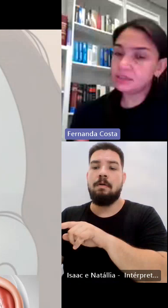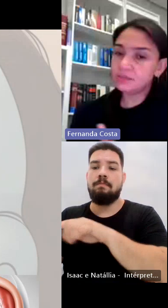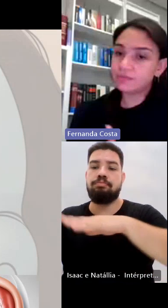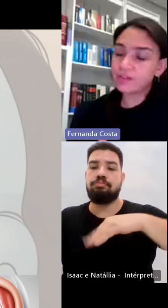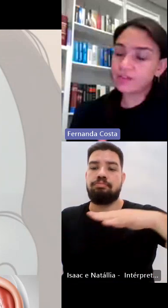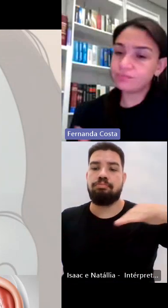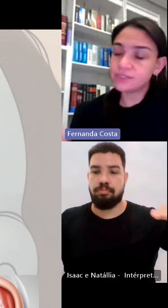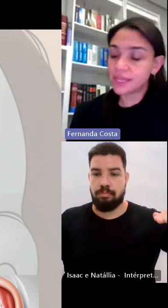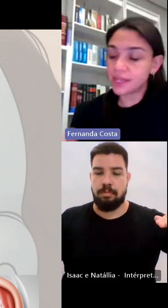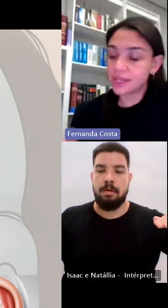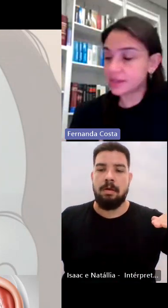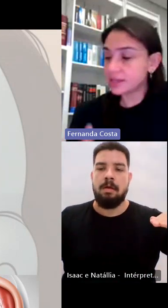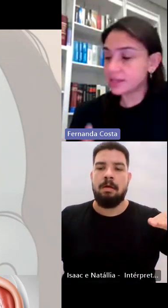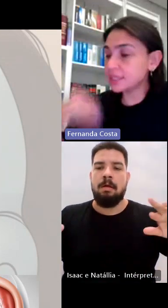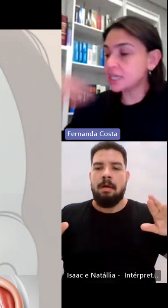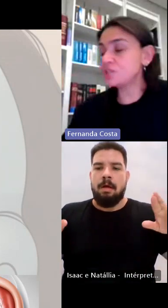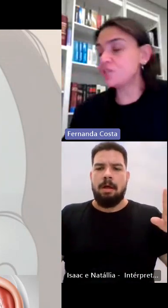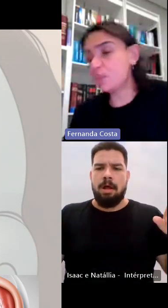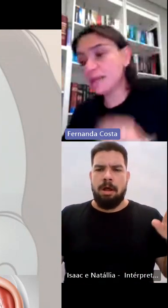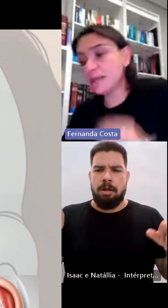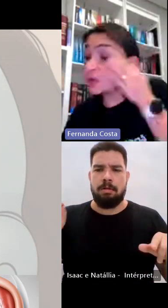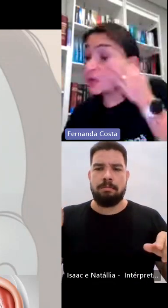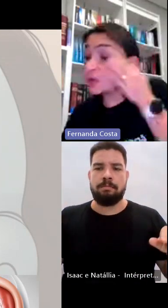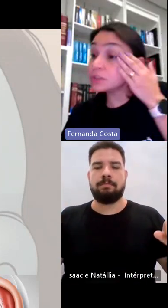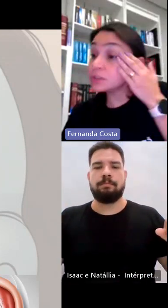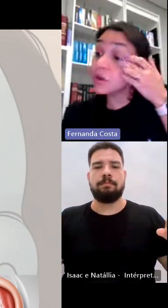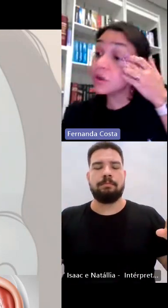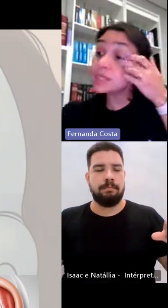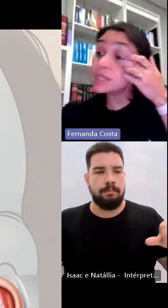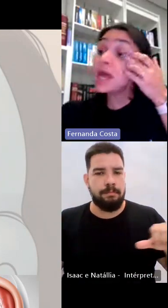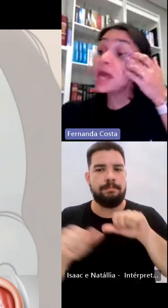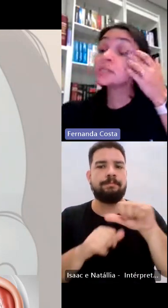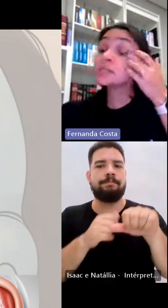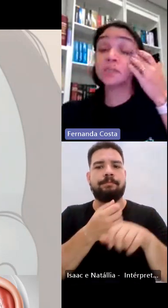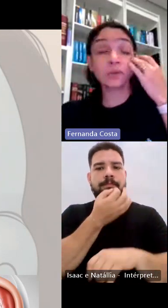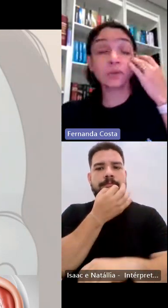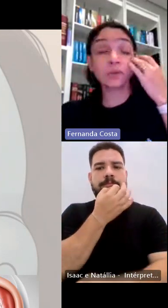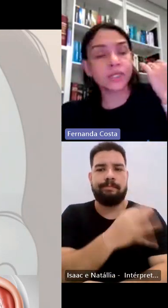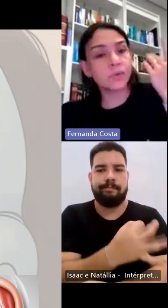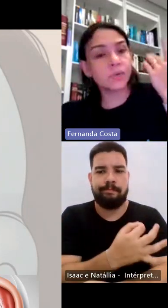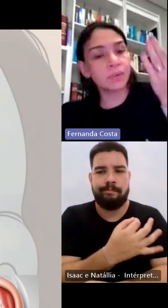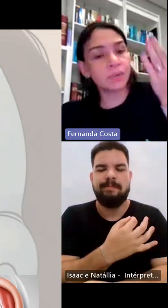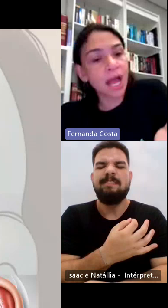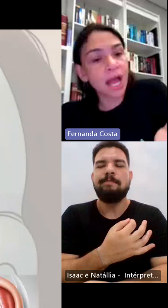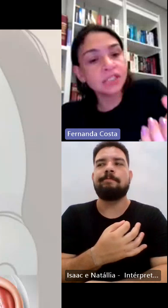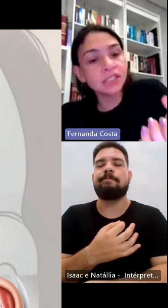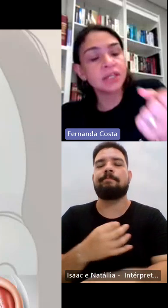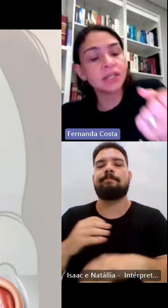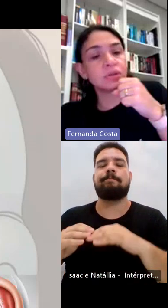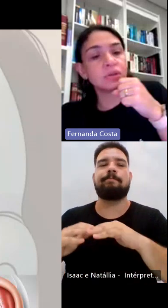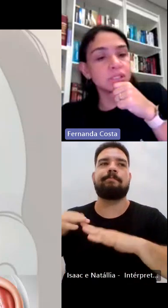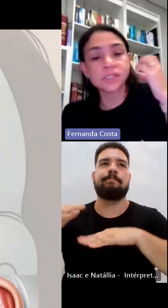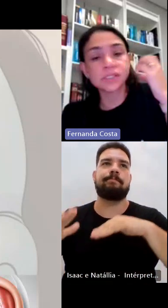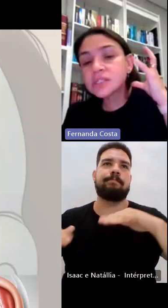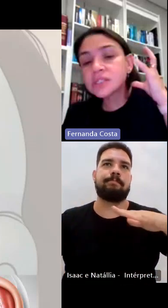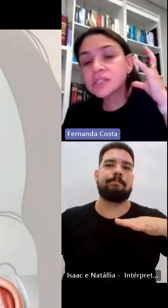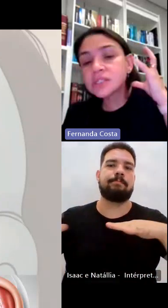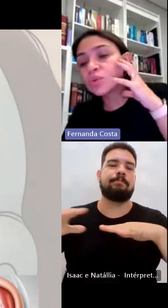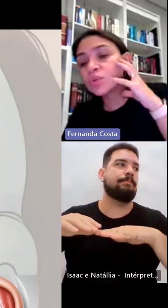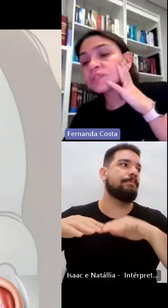diferença vai ser transformada em ondas sonoras. Essas ondas sonoras são captadas pelas